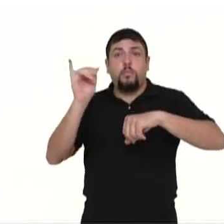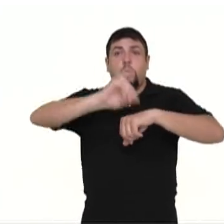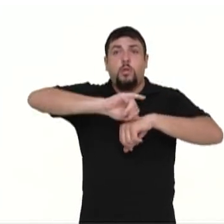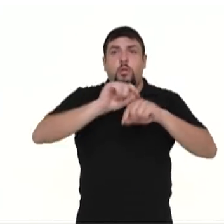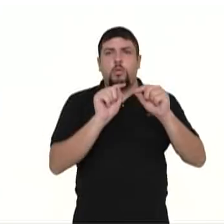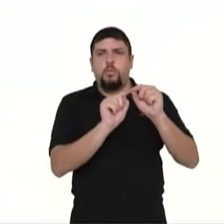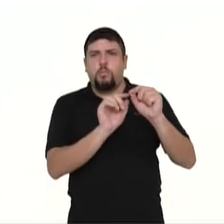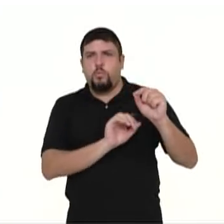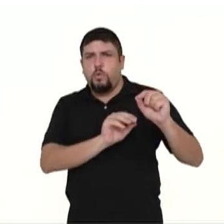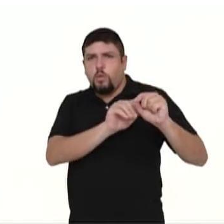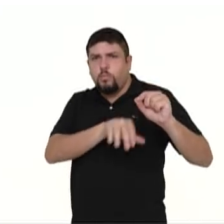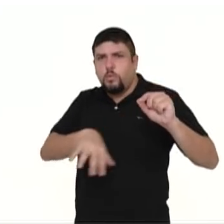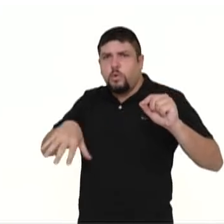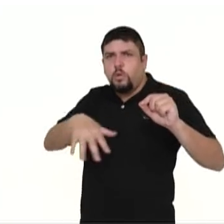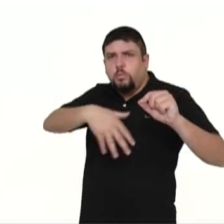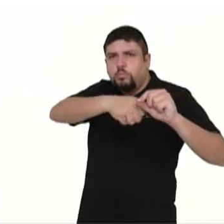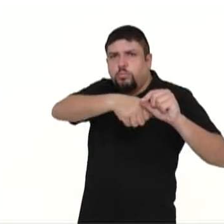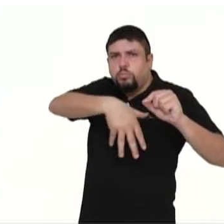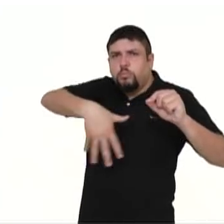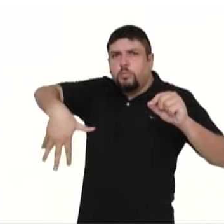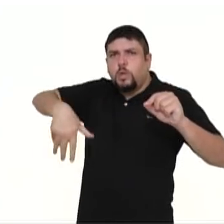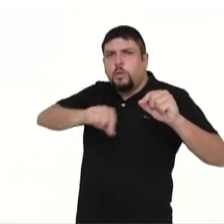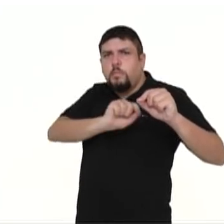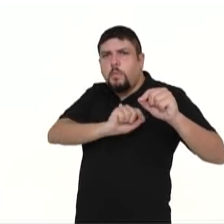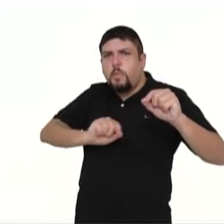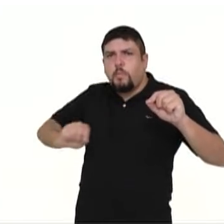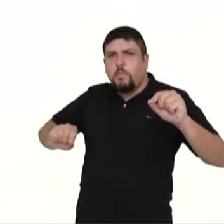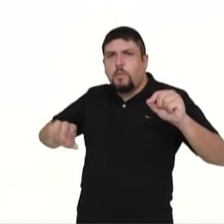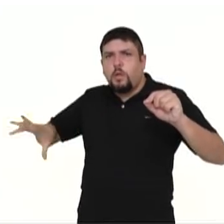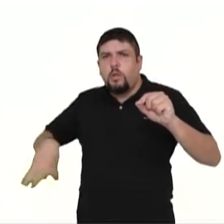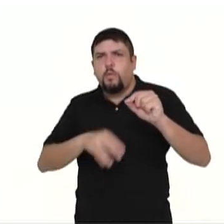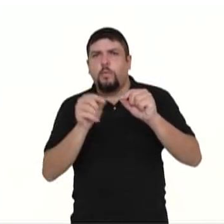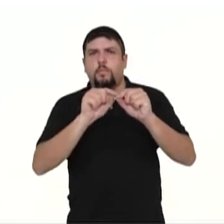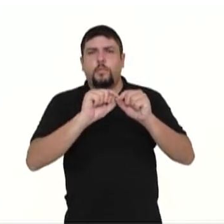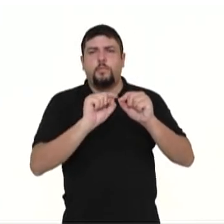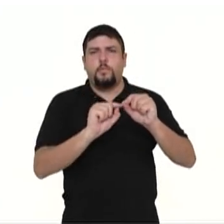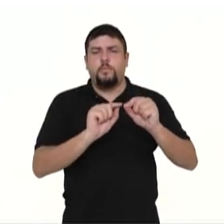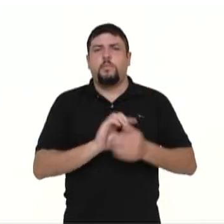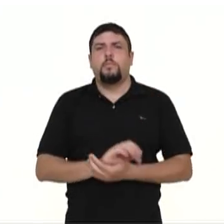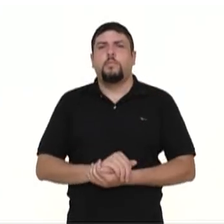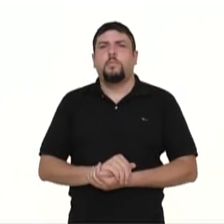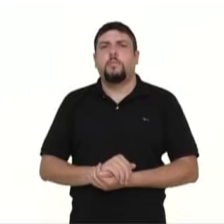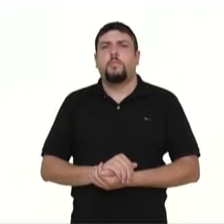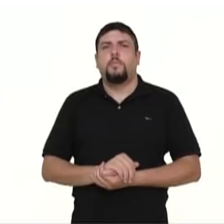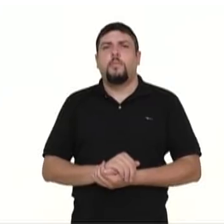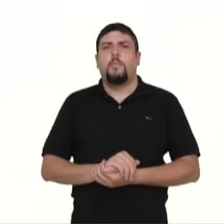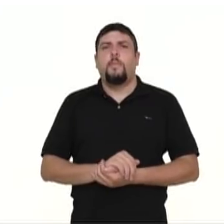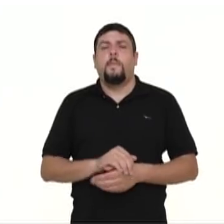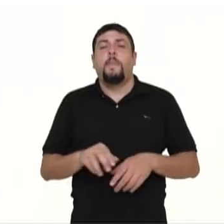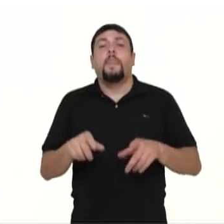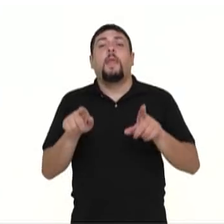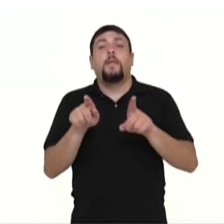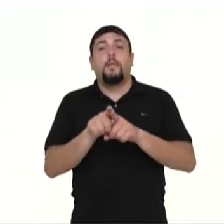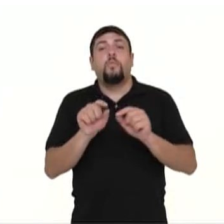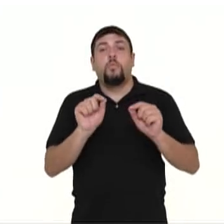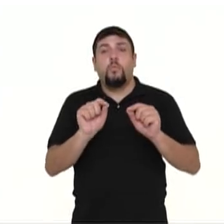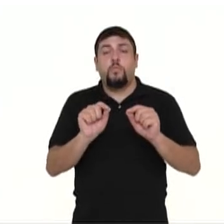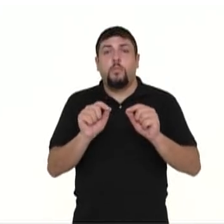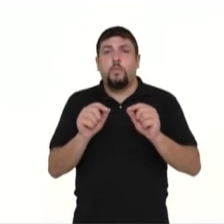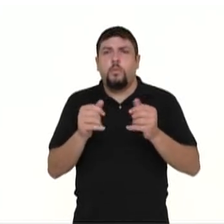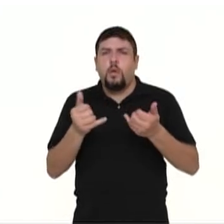aos meus dados pesquisados? Por isso que eu chamo de medida de tendência central, tá bom? Eles representam uma informação